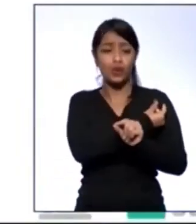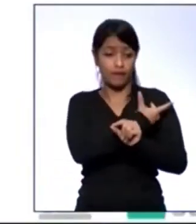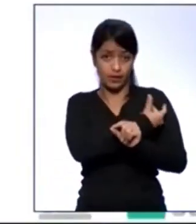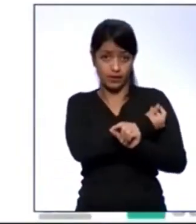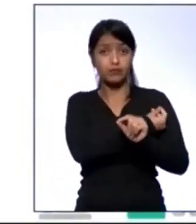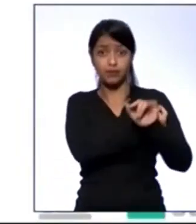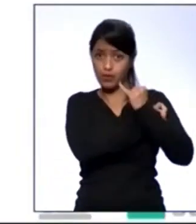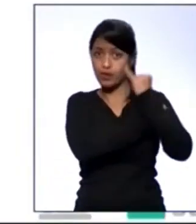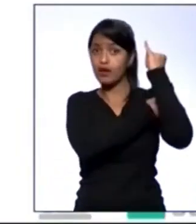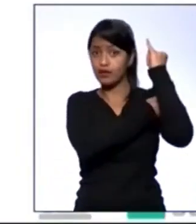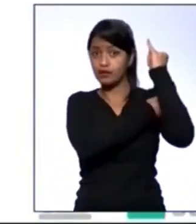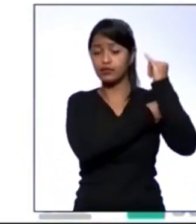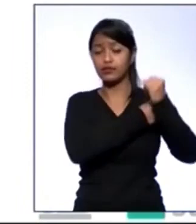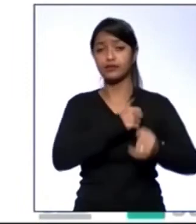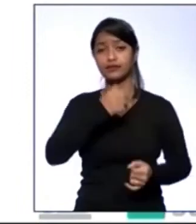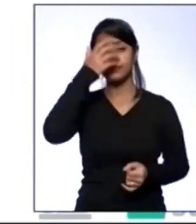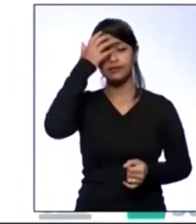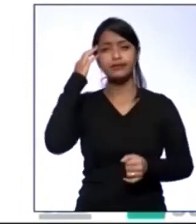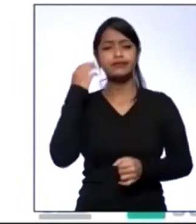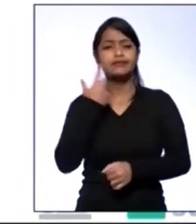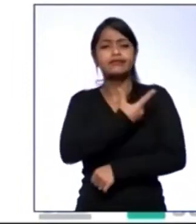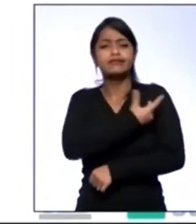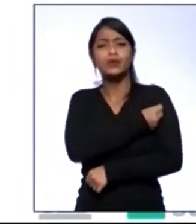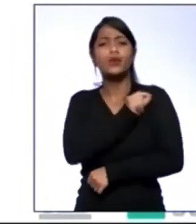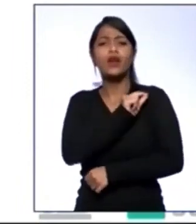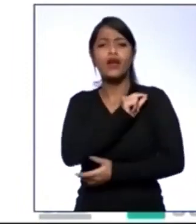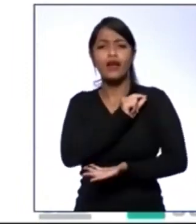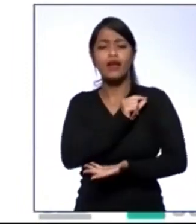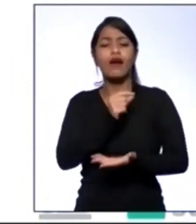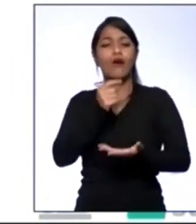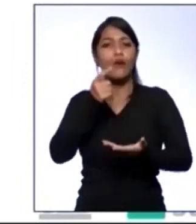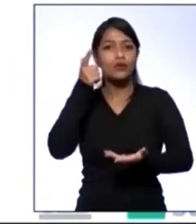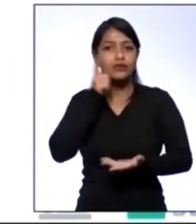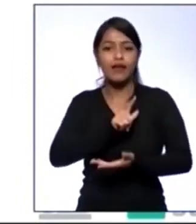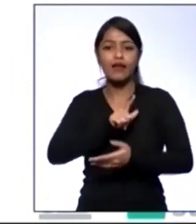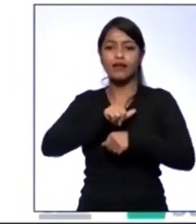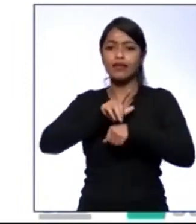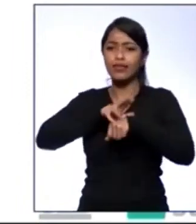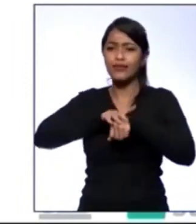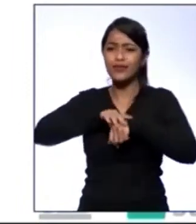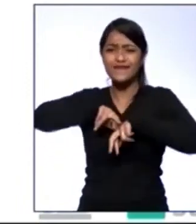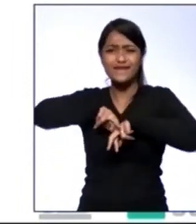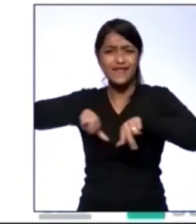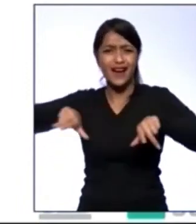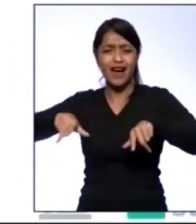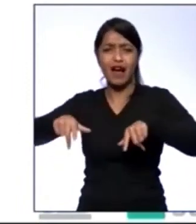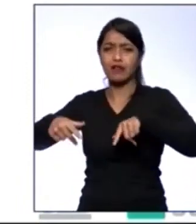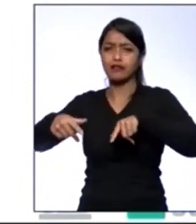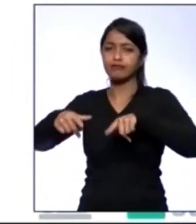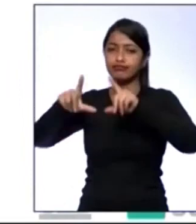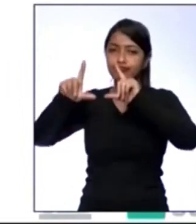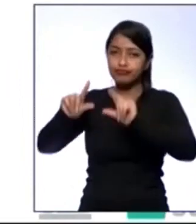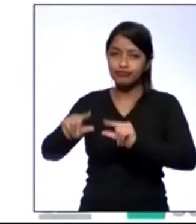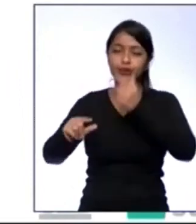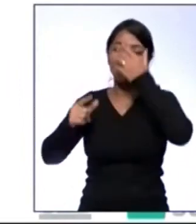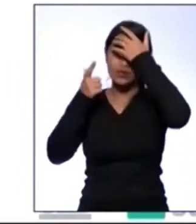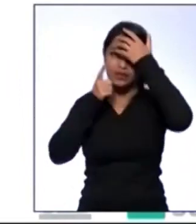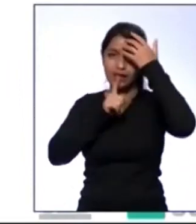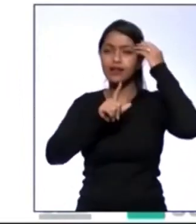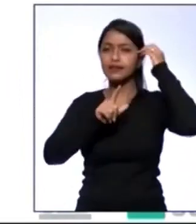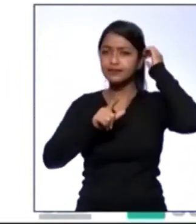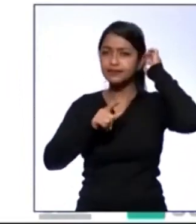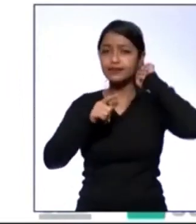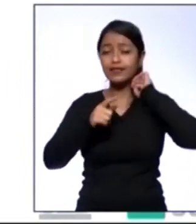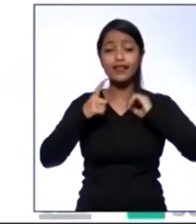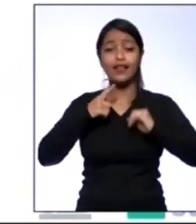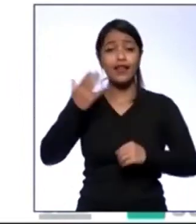importante, né? Que conseguiu controlar várias doenças no mundo todo. Acabamos com uma doença no mundo que